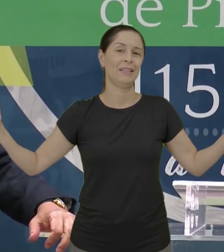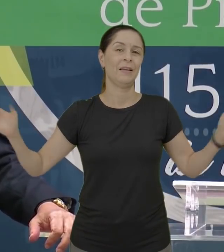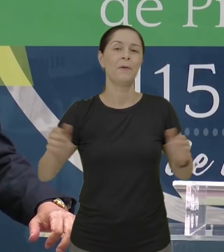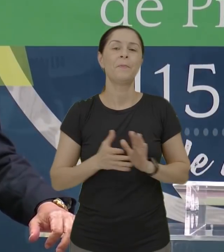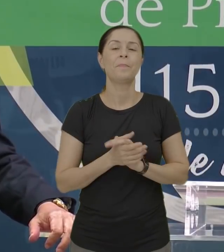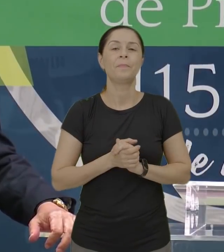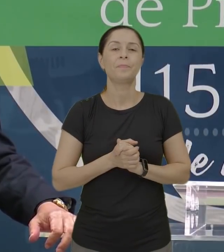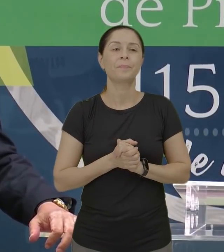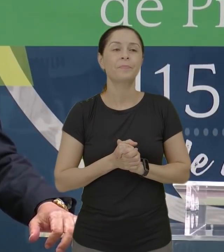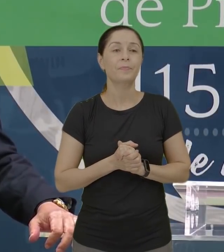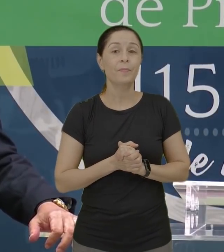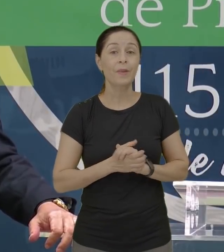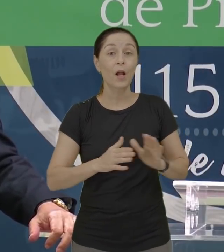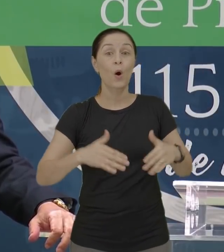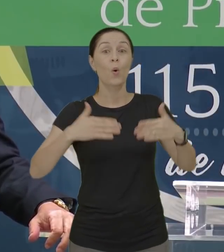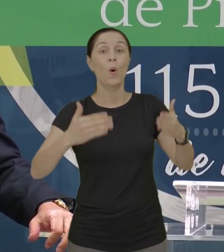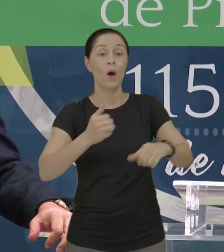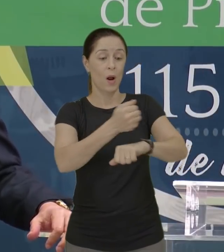Bradou do céu: